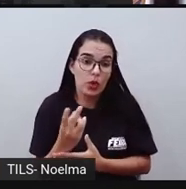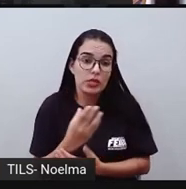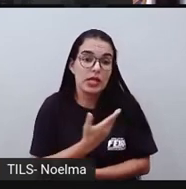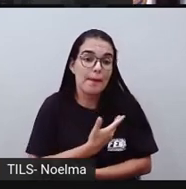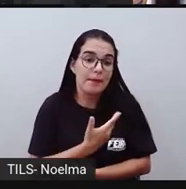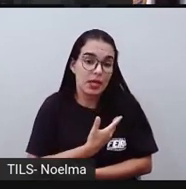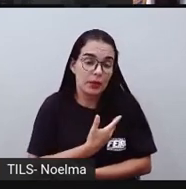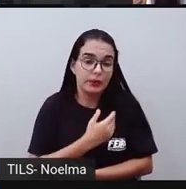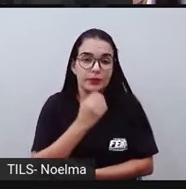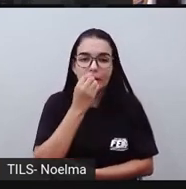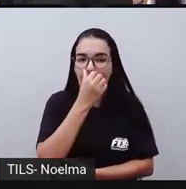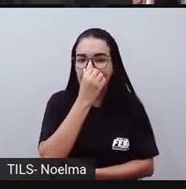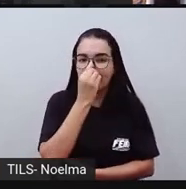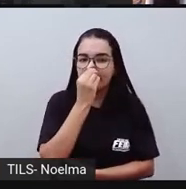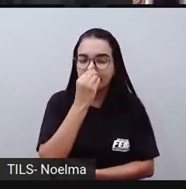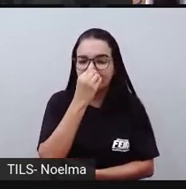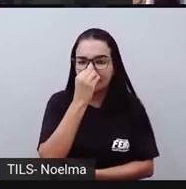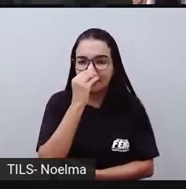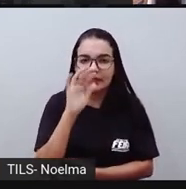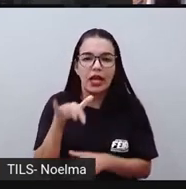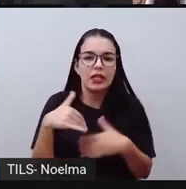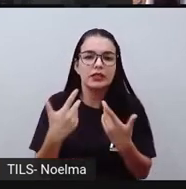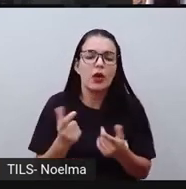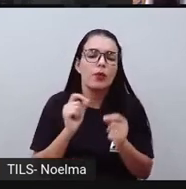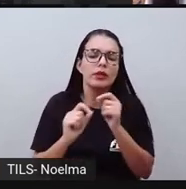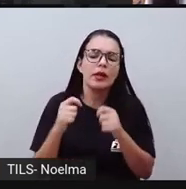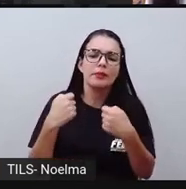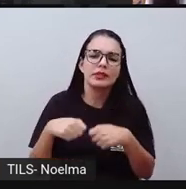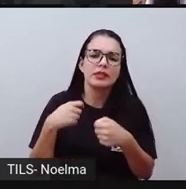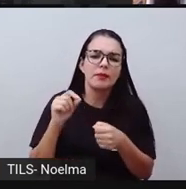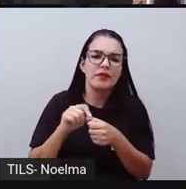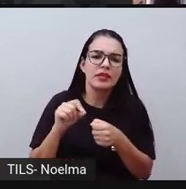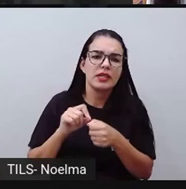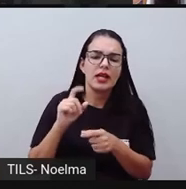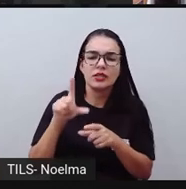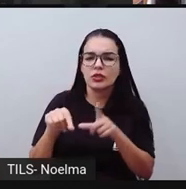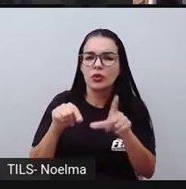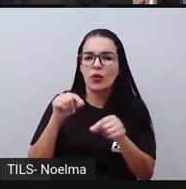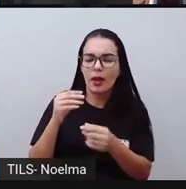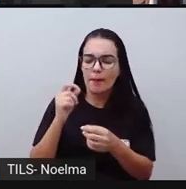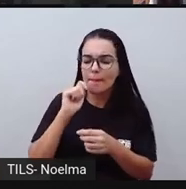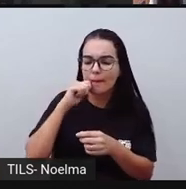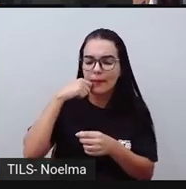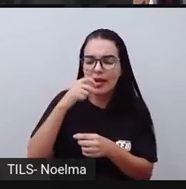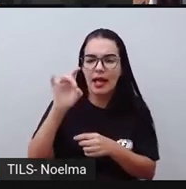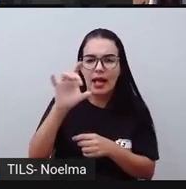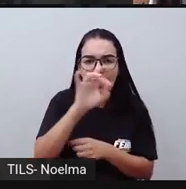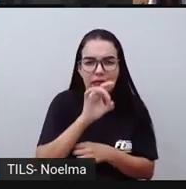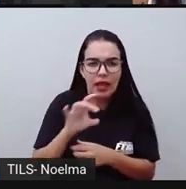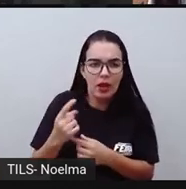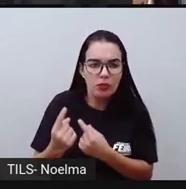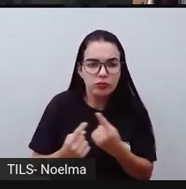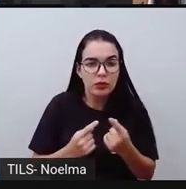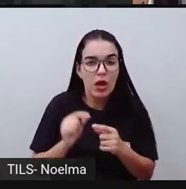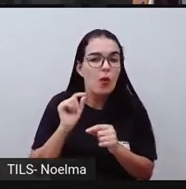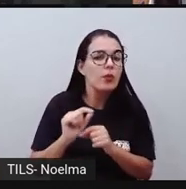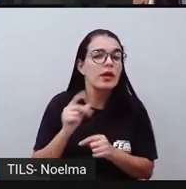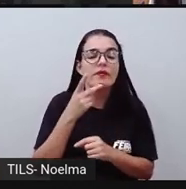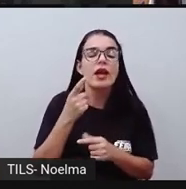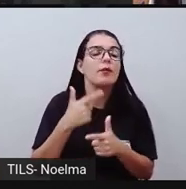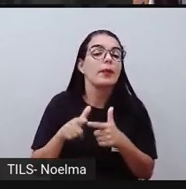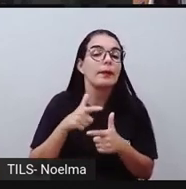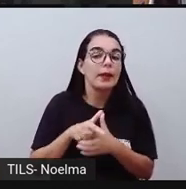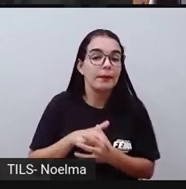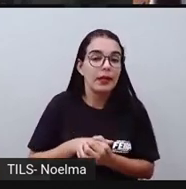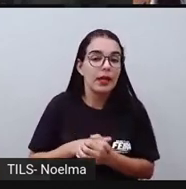com 2 amigos. O que devemos fazer para determinar a quantidade de balinhas para cada um? Do que fala o